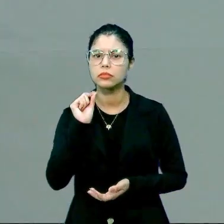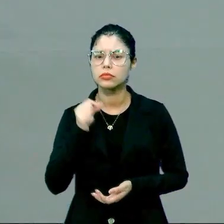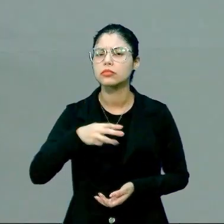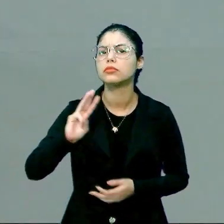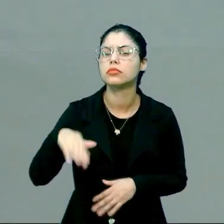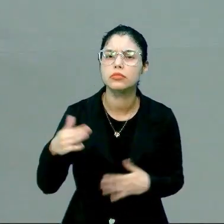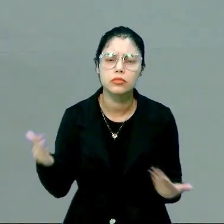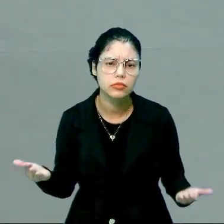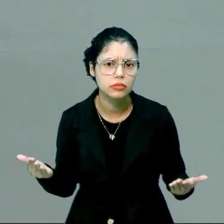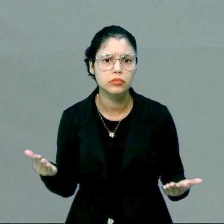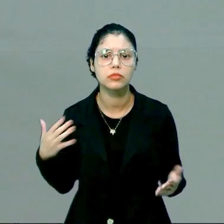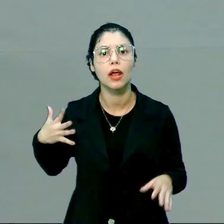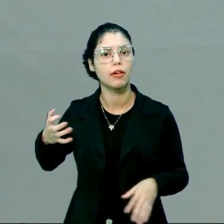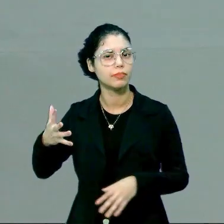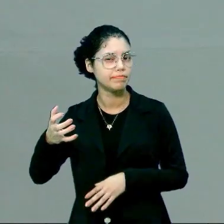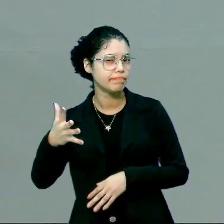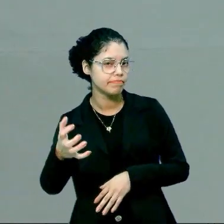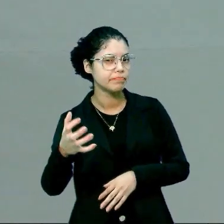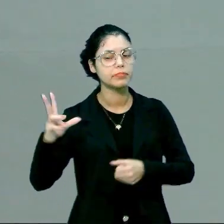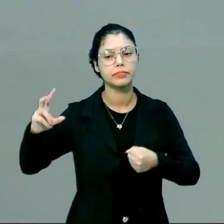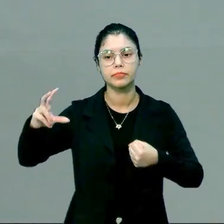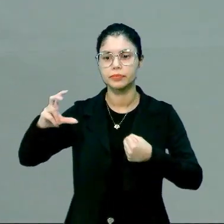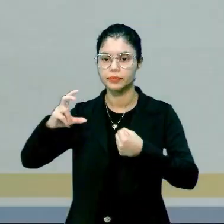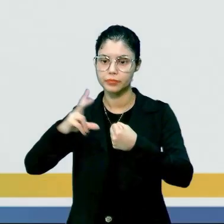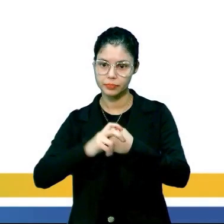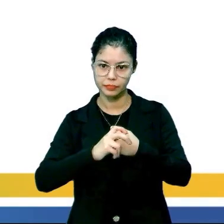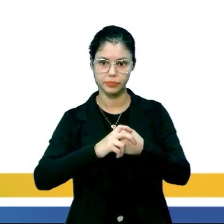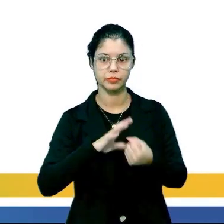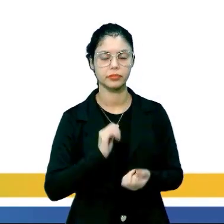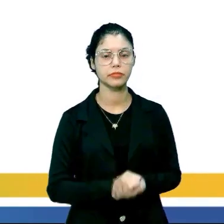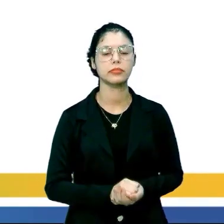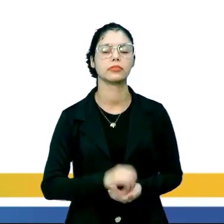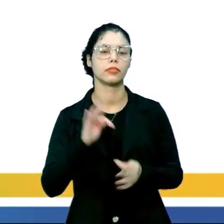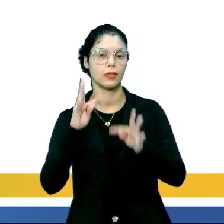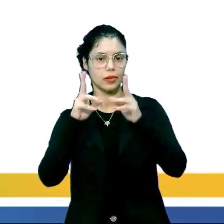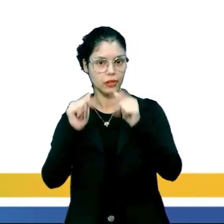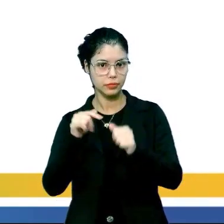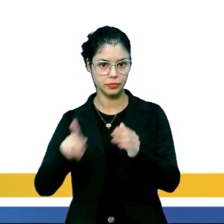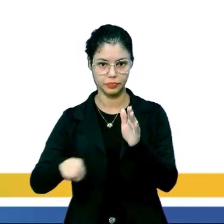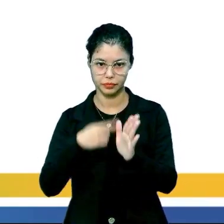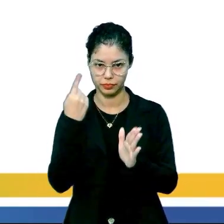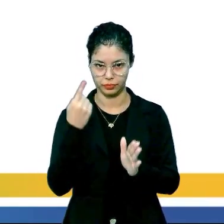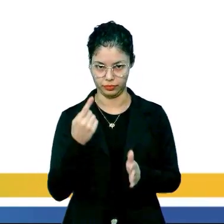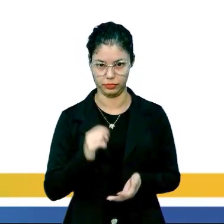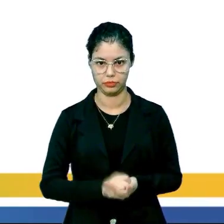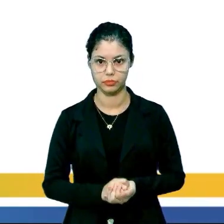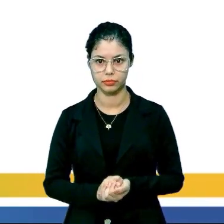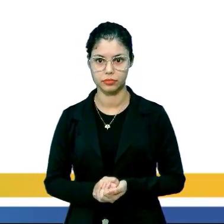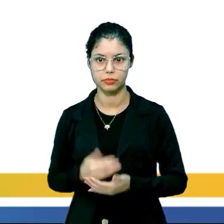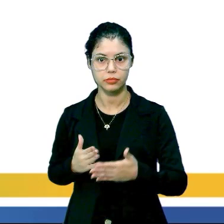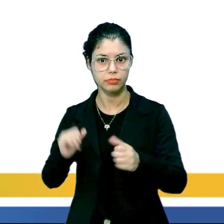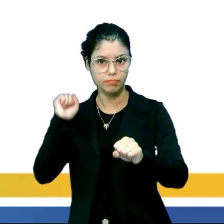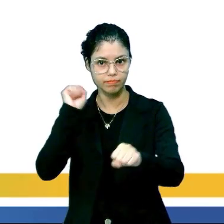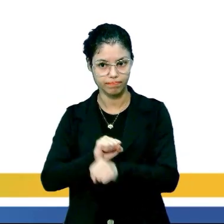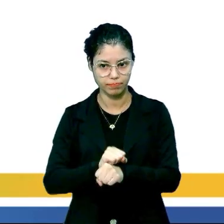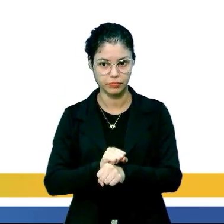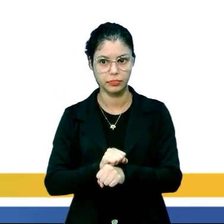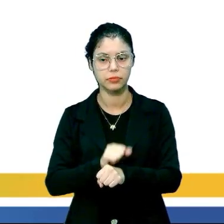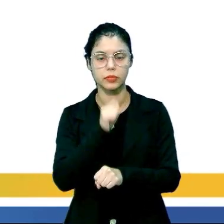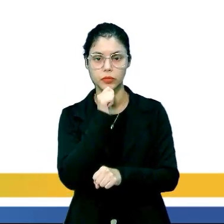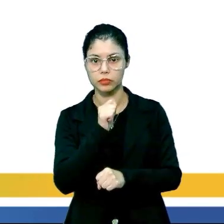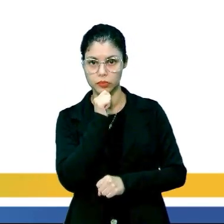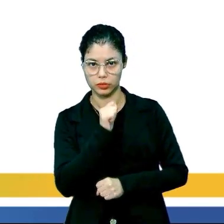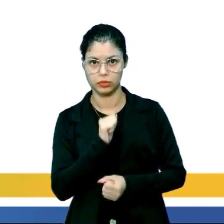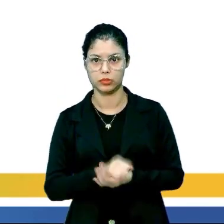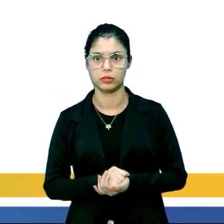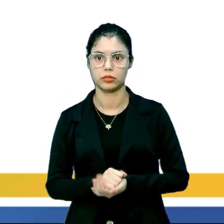os antígenos? Pode ser vírus, bactérias, né? Então, ele é o primeiro a fagocitar, a